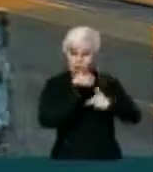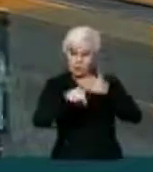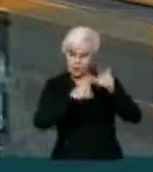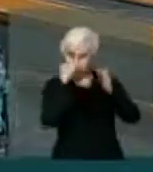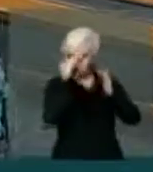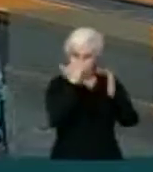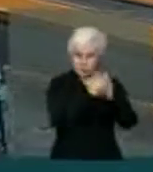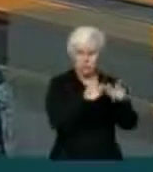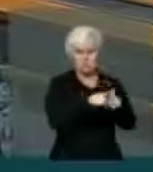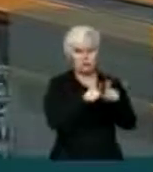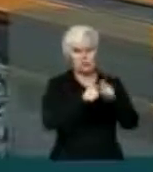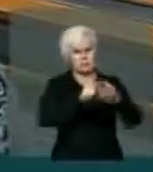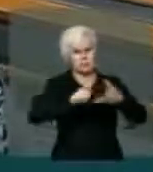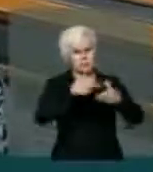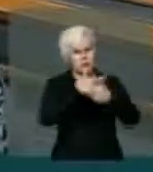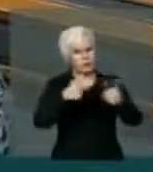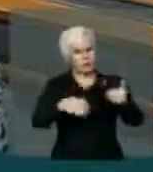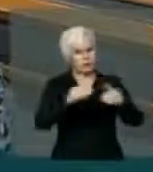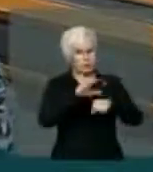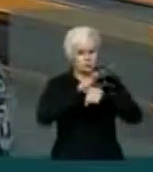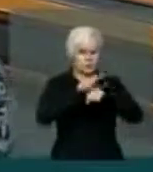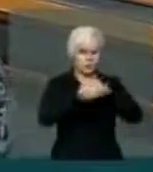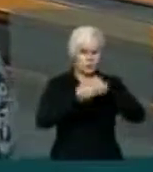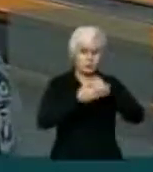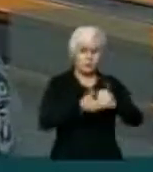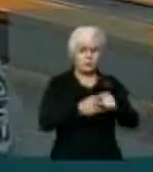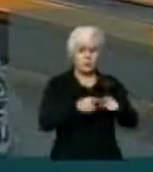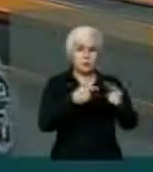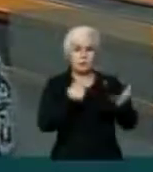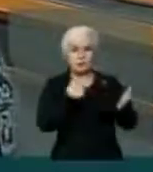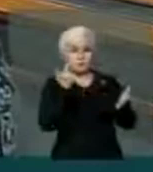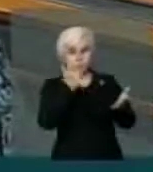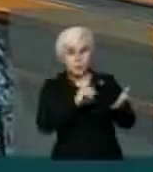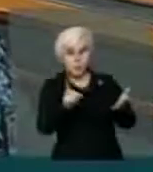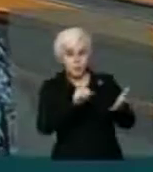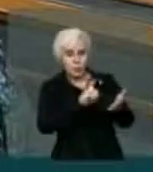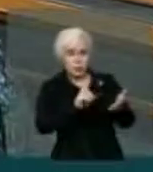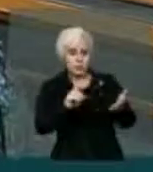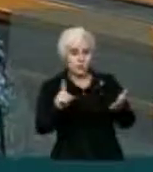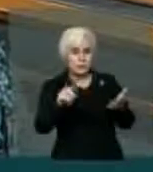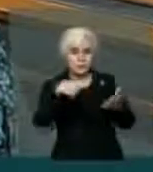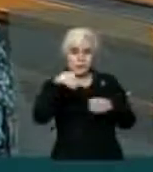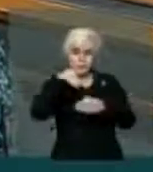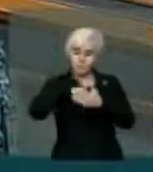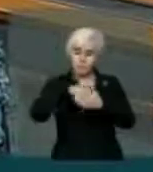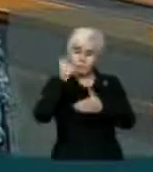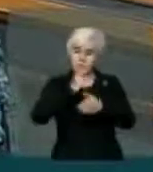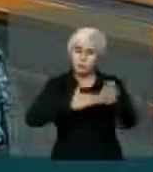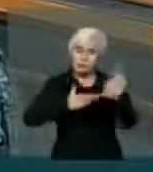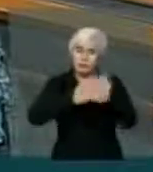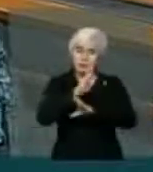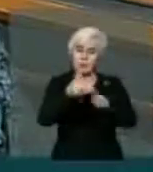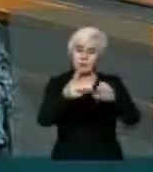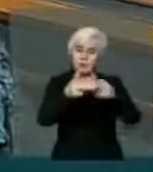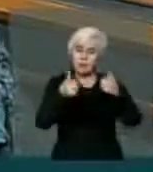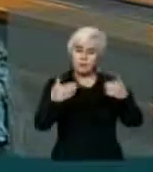trabalhista e outros dispositivos constitucionais, sequer eu consegui votos para aprovar o requerimento de audiência